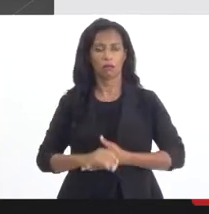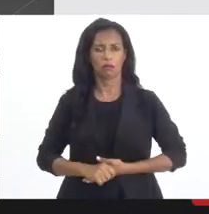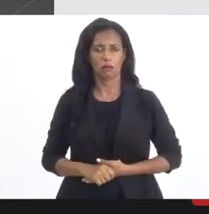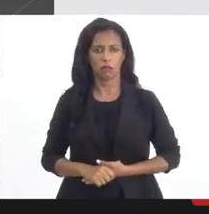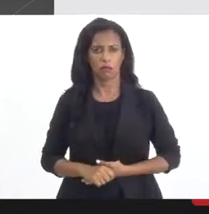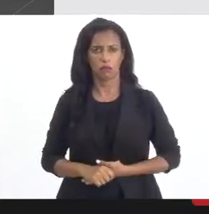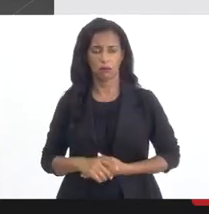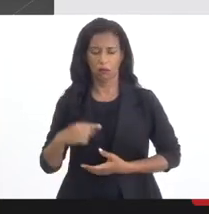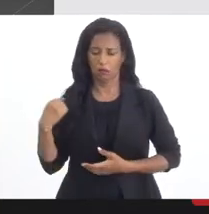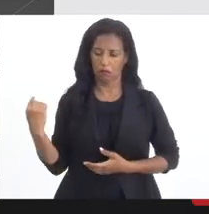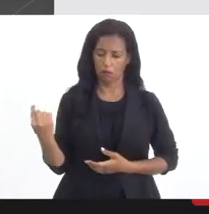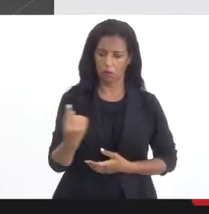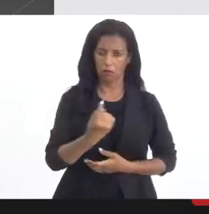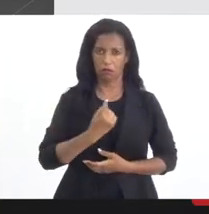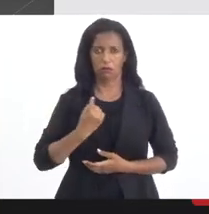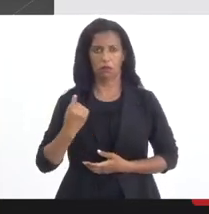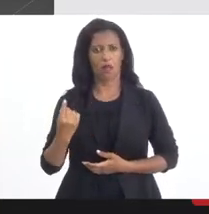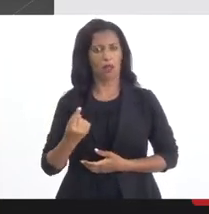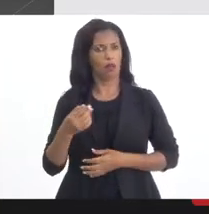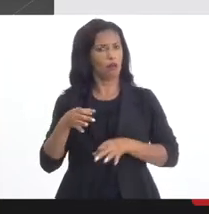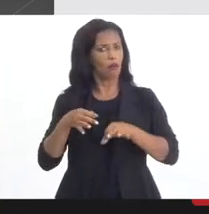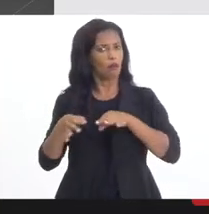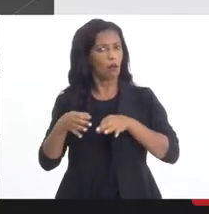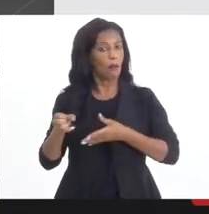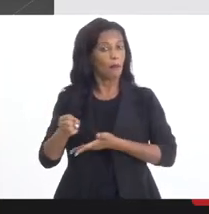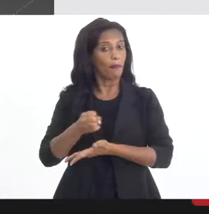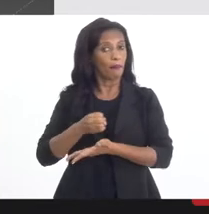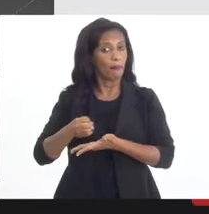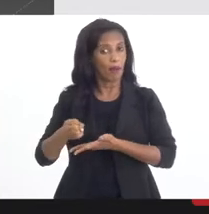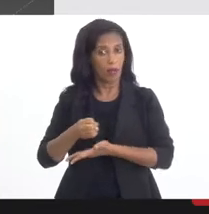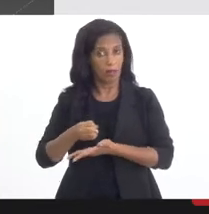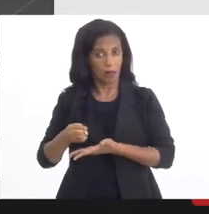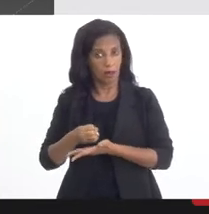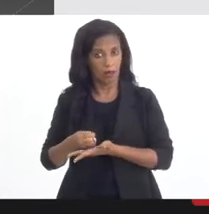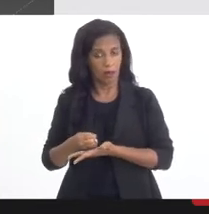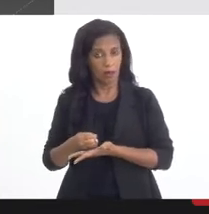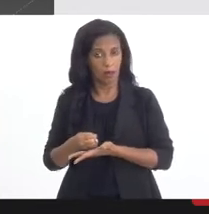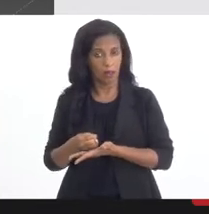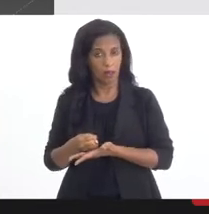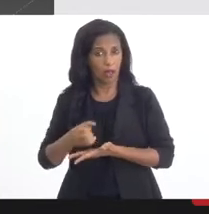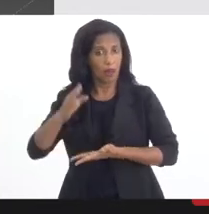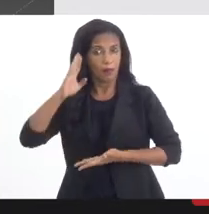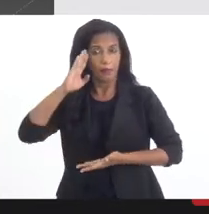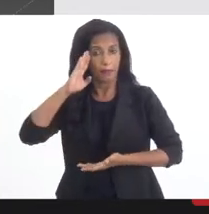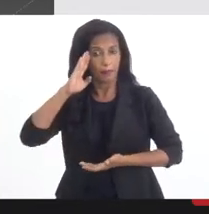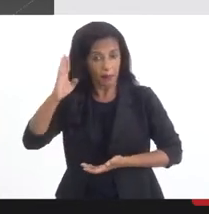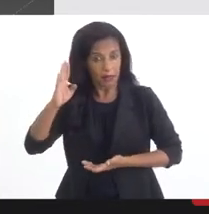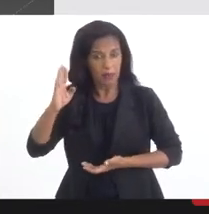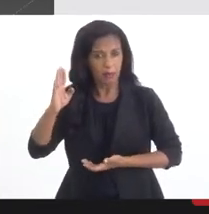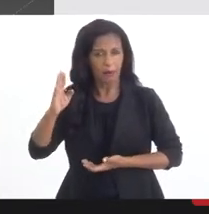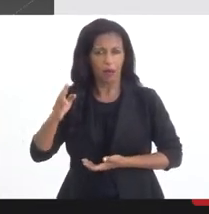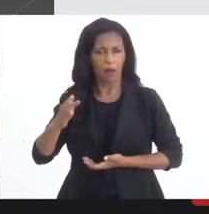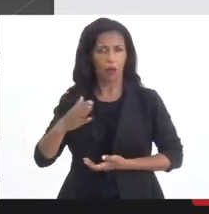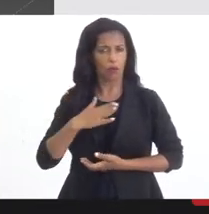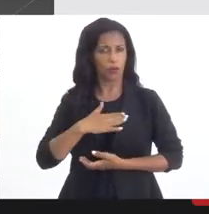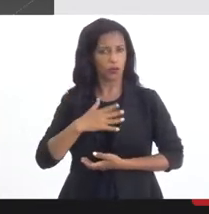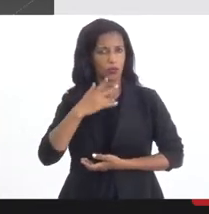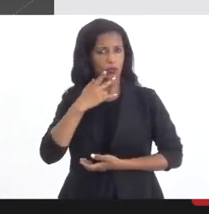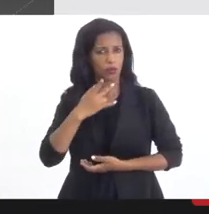A nossa condição básica, a nossa condição sine qua non, como nós gostamos de dizer em sala de aula,